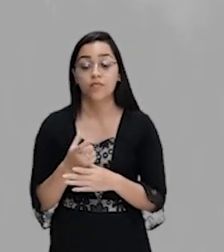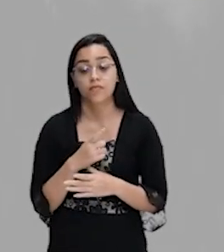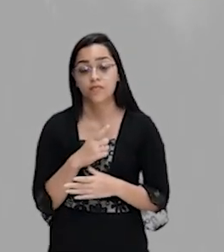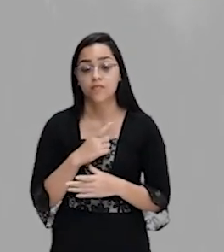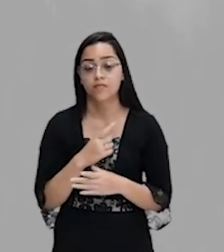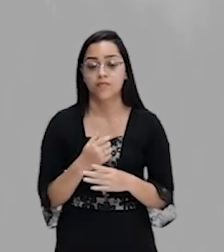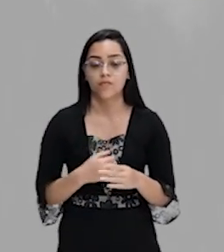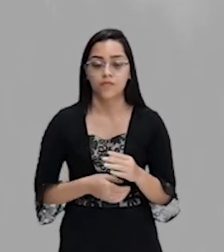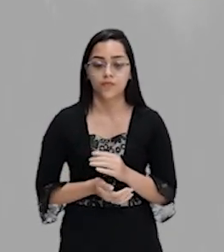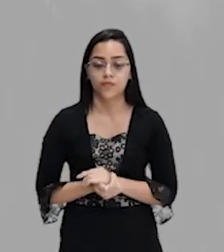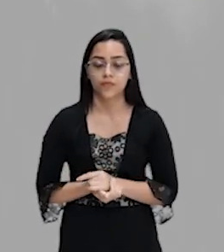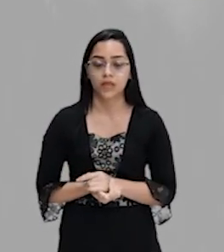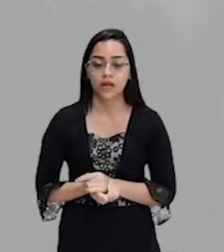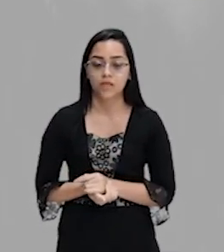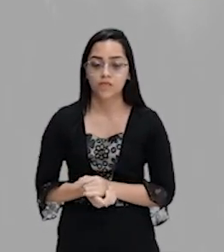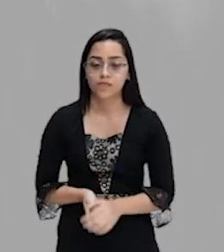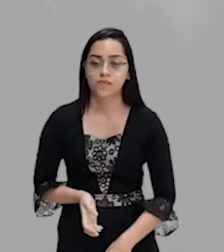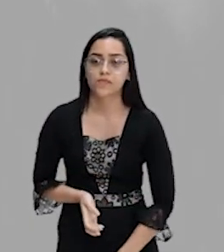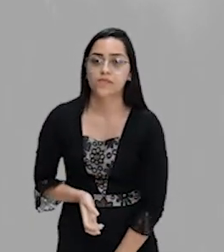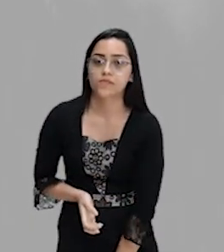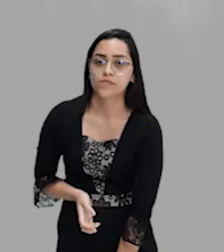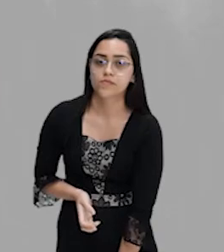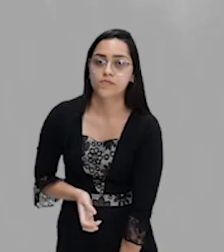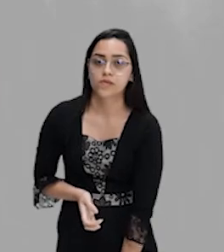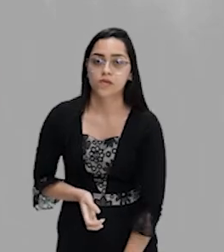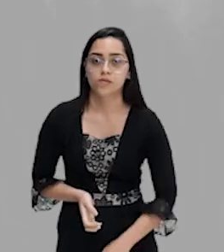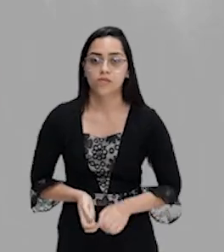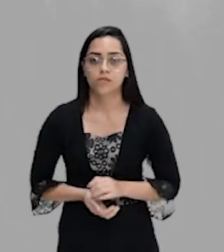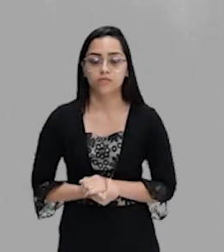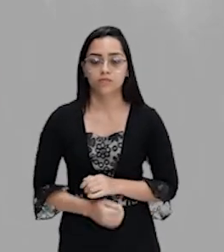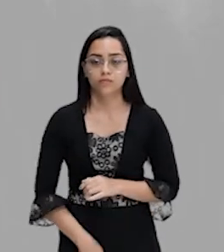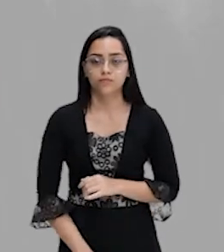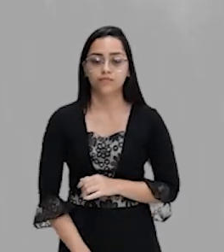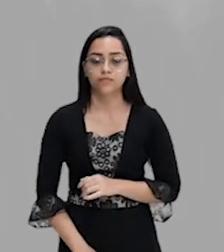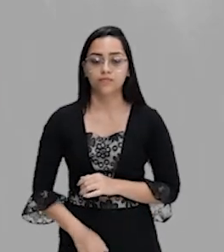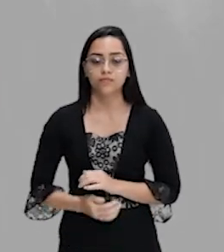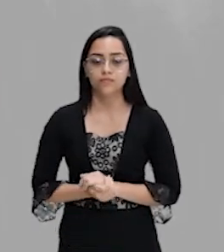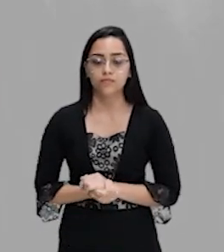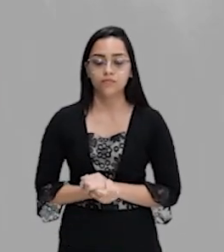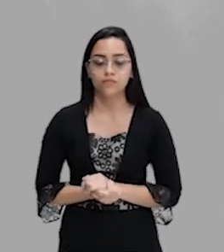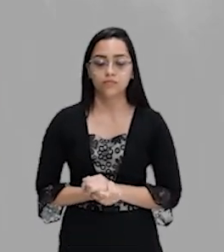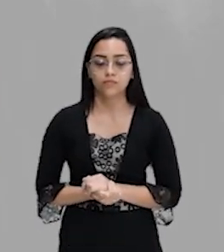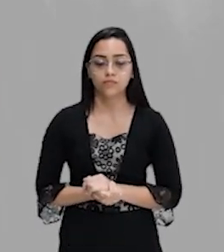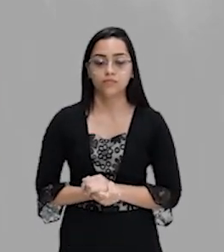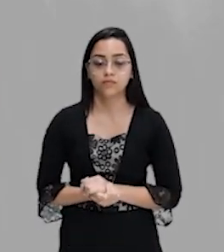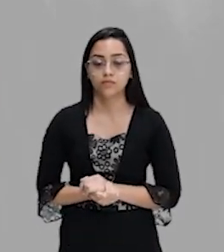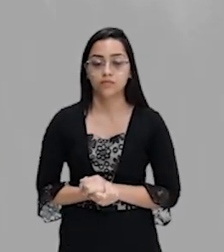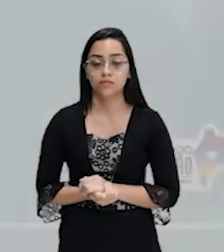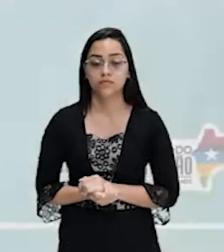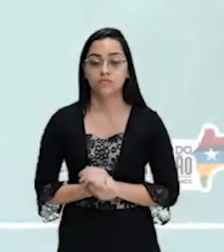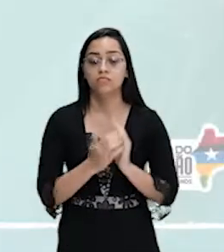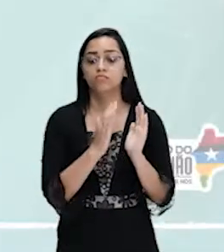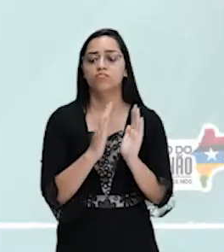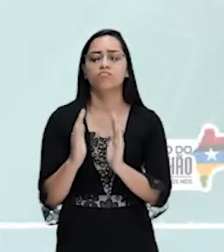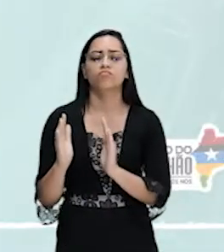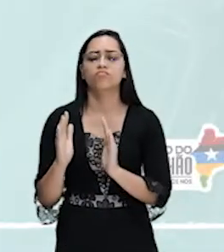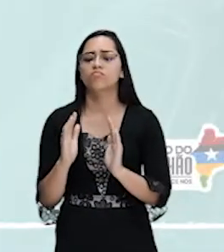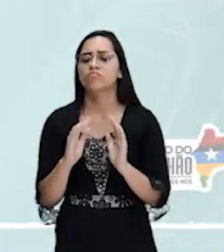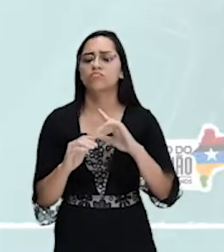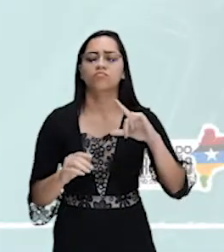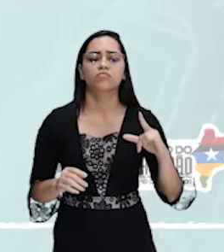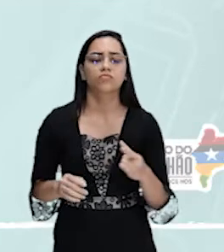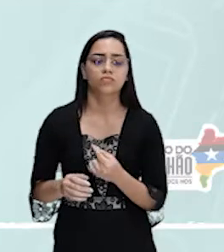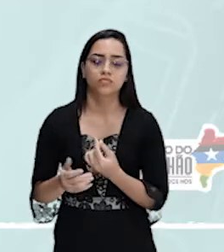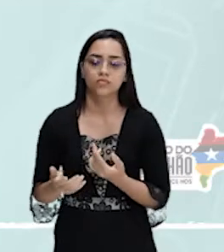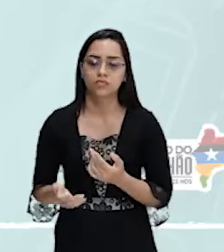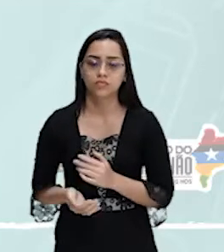né? Foi apartada aí a partir dela e a partir dessa colisão, ok? Bom, quanto às fases da Lua,